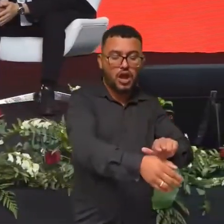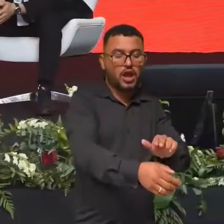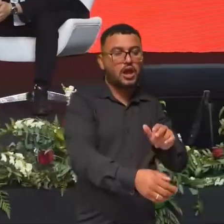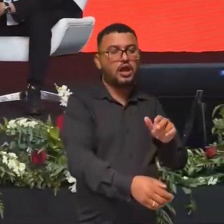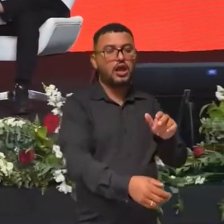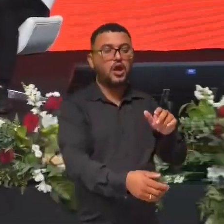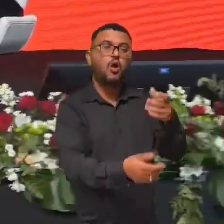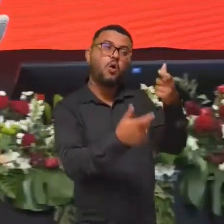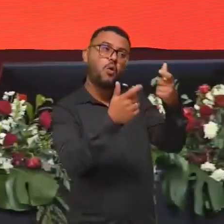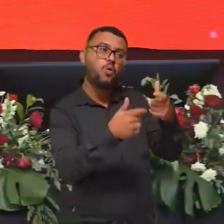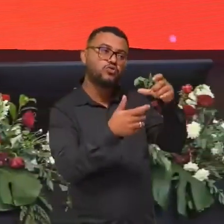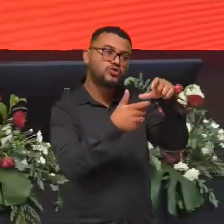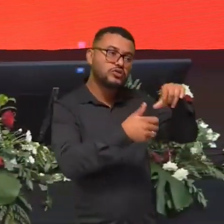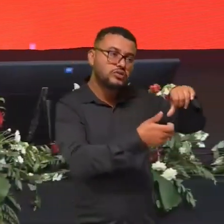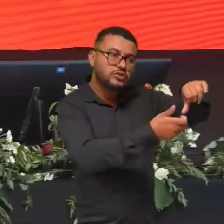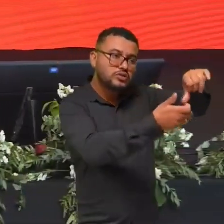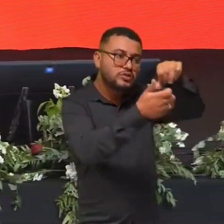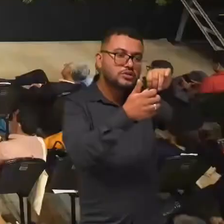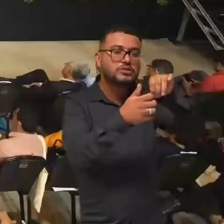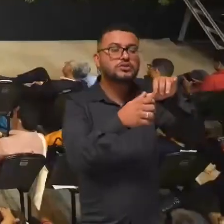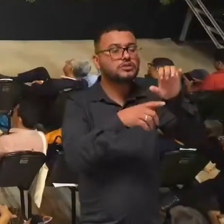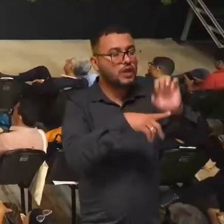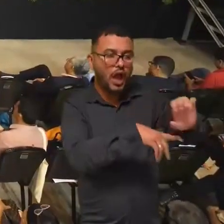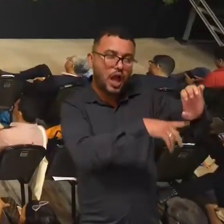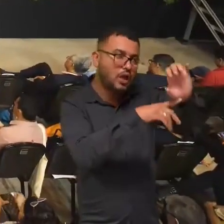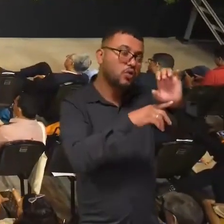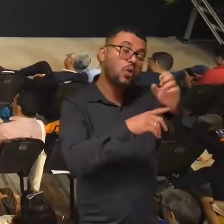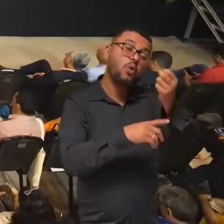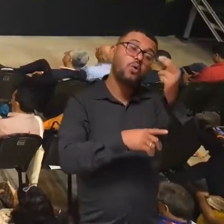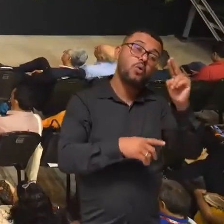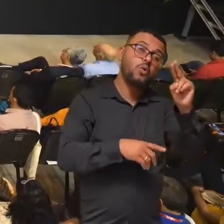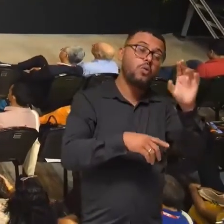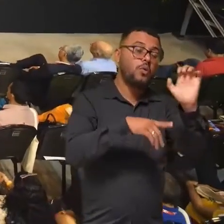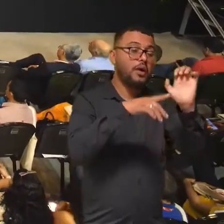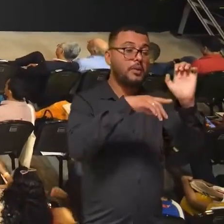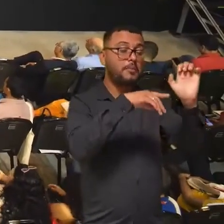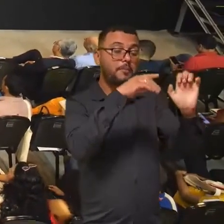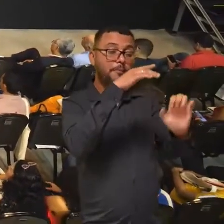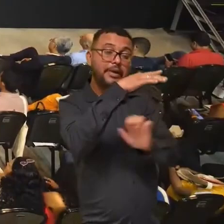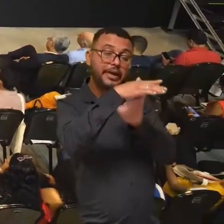por empresas, bancos que definem linha de crédito,